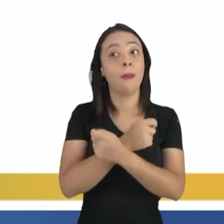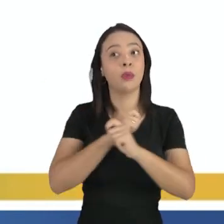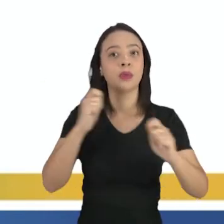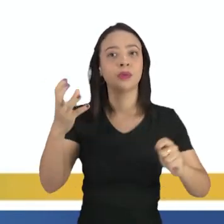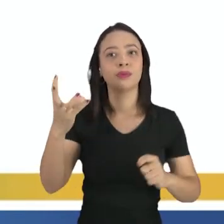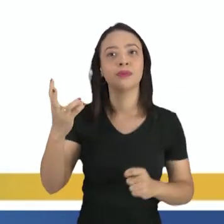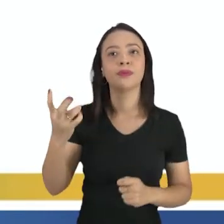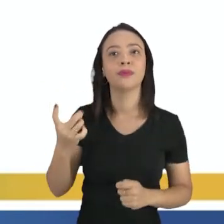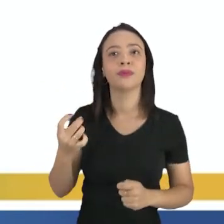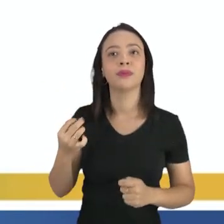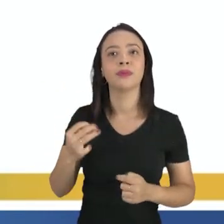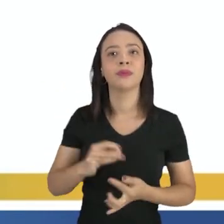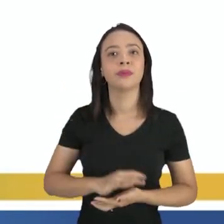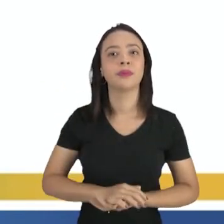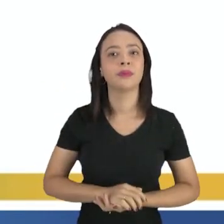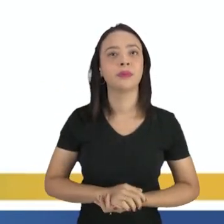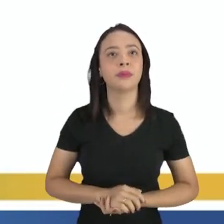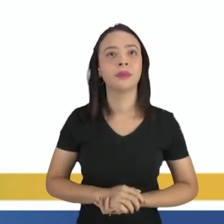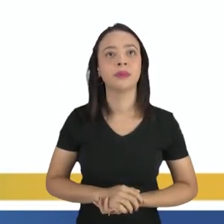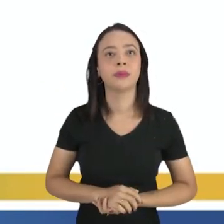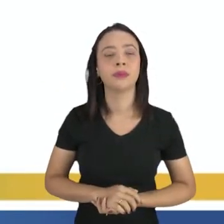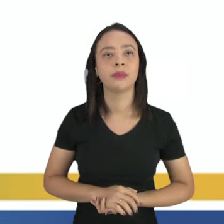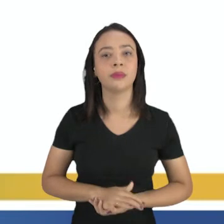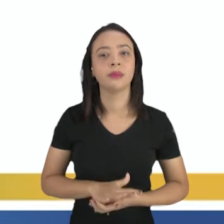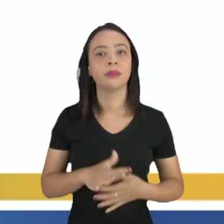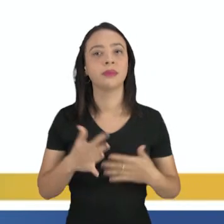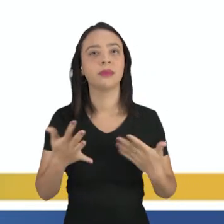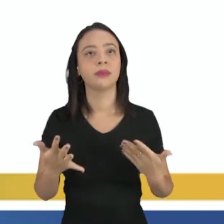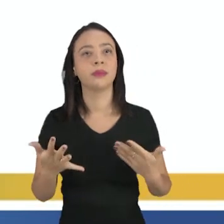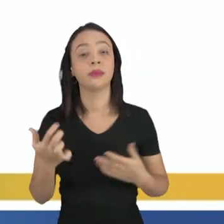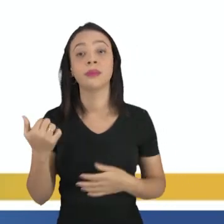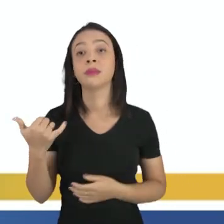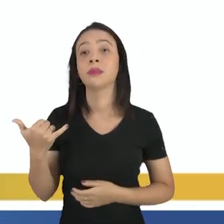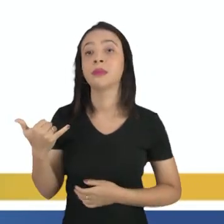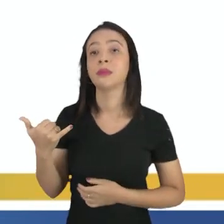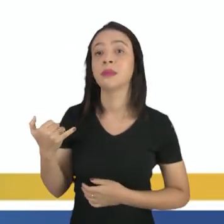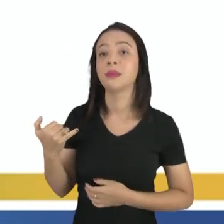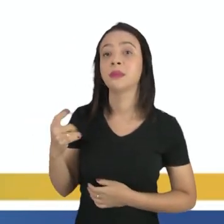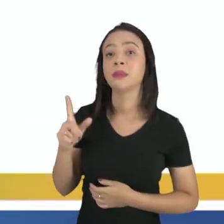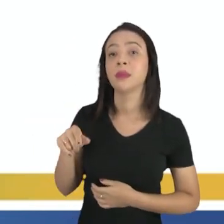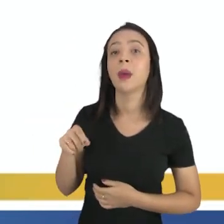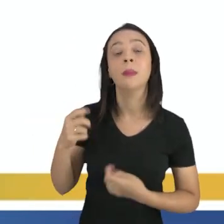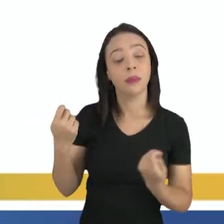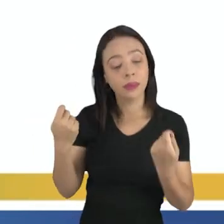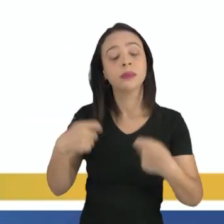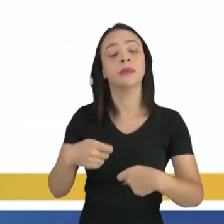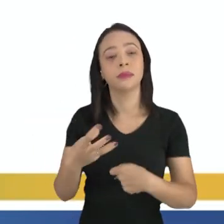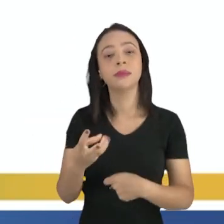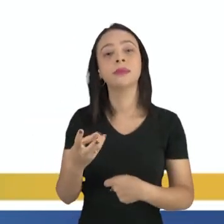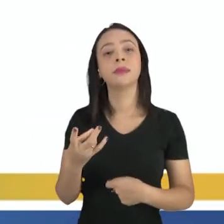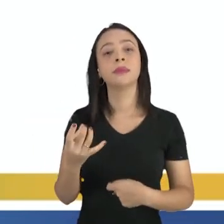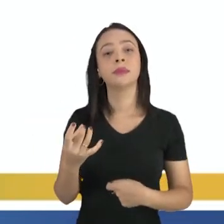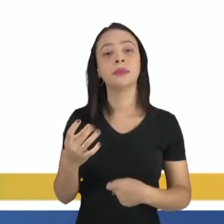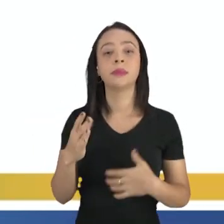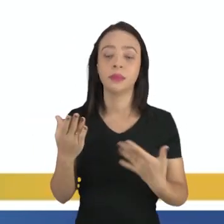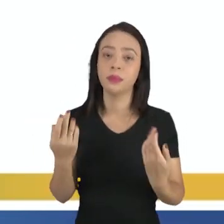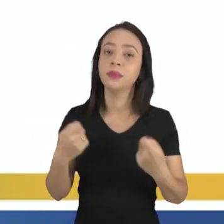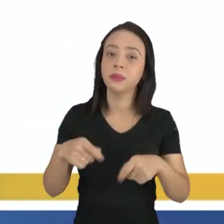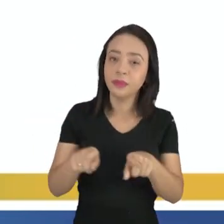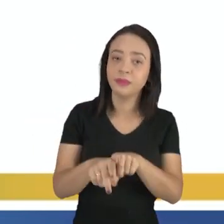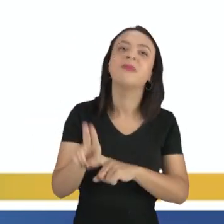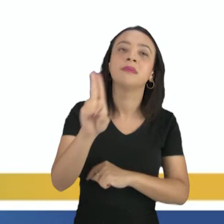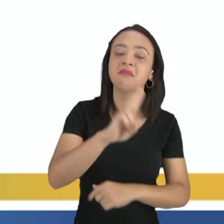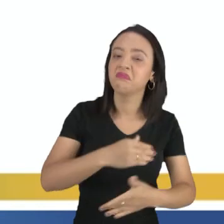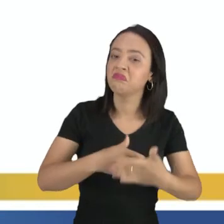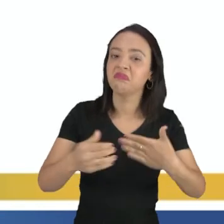plural ou no singular. Vamos lá? Então, caneta, pen, é contável. Então, eu posso usar